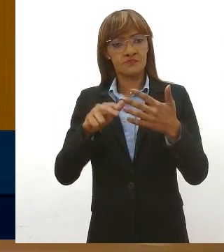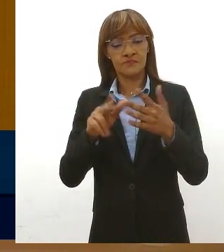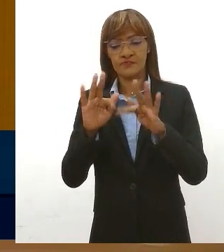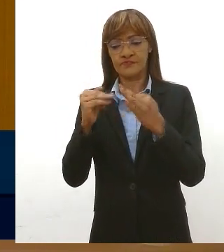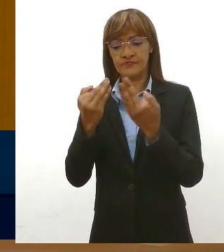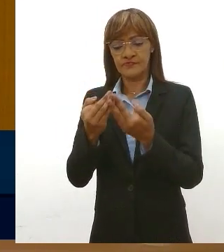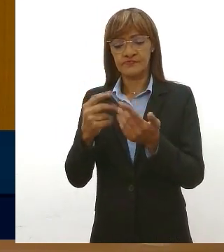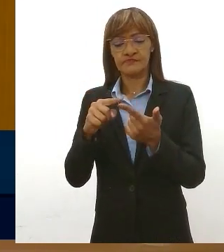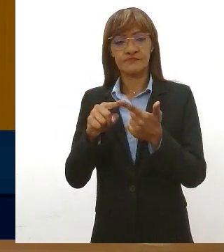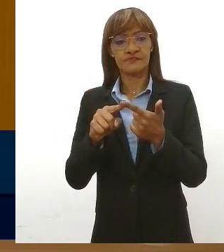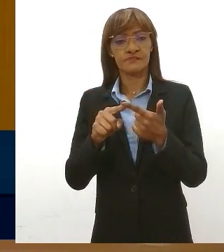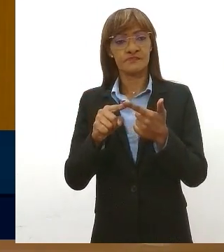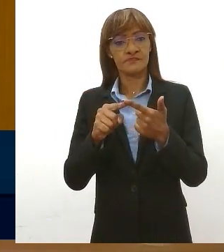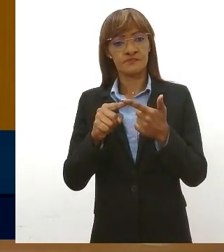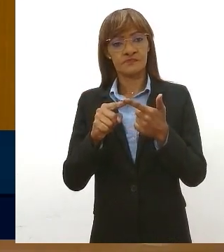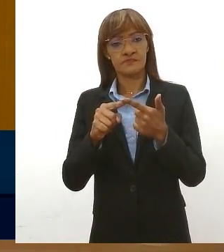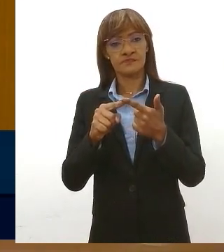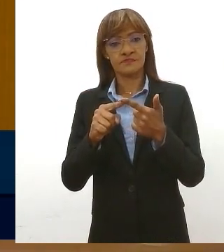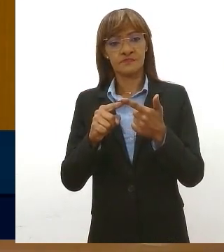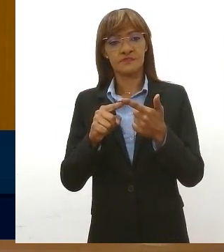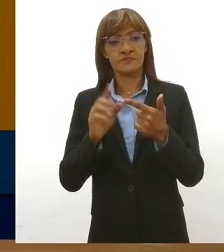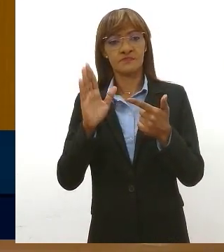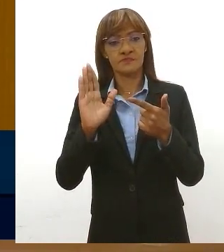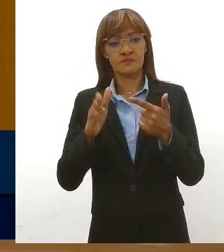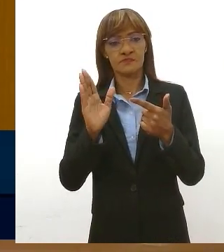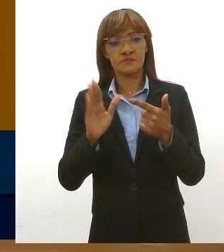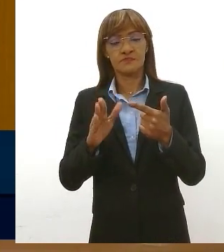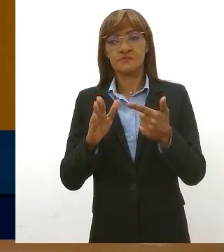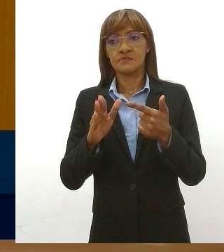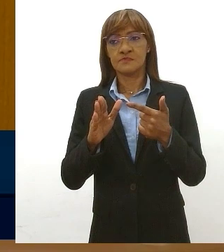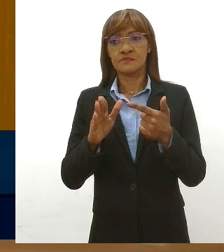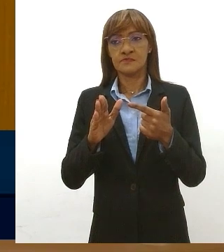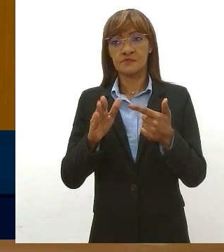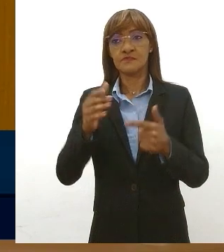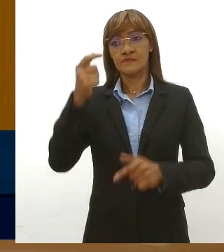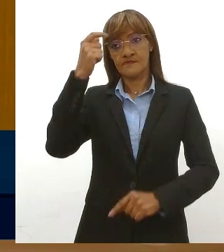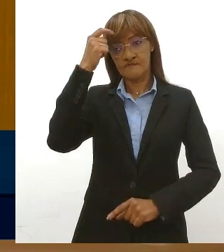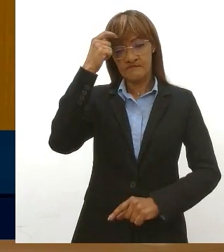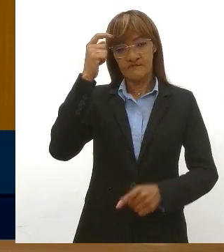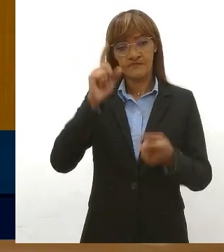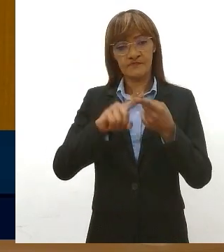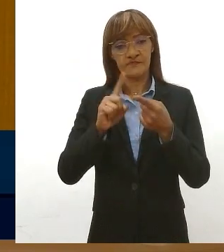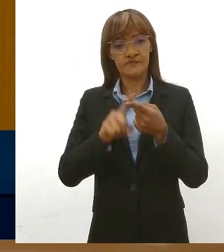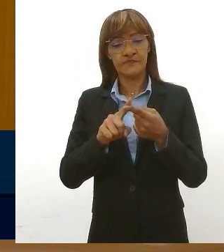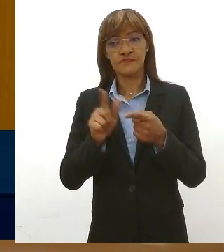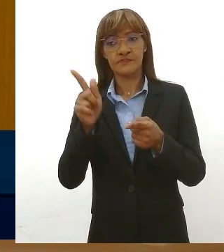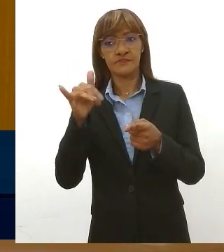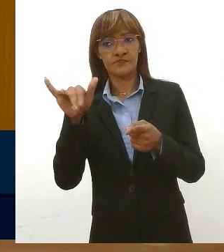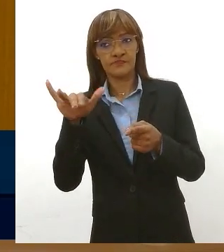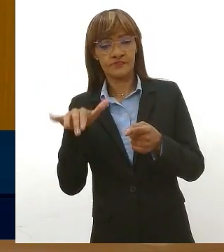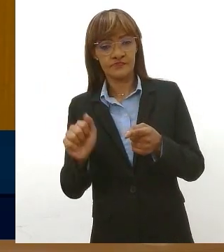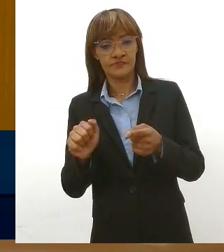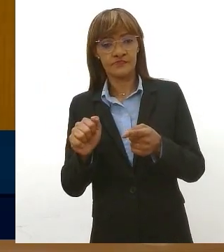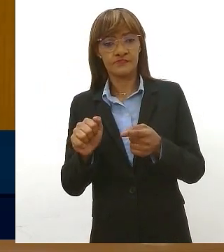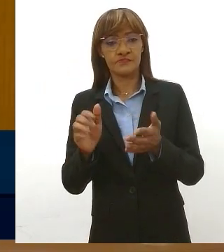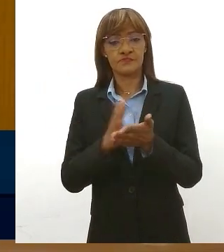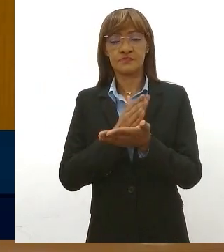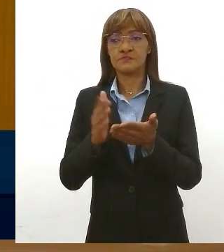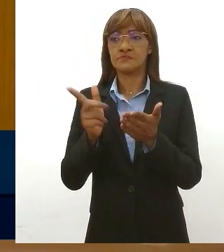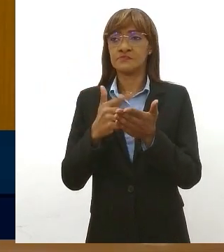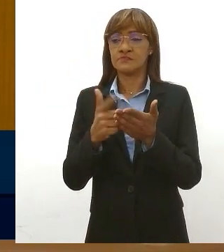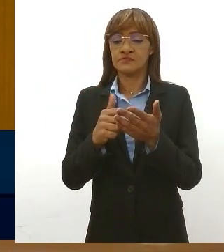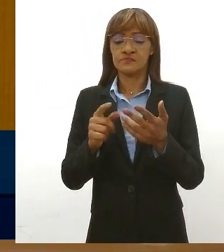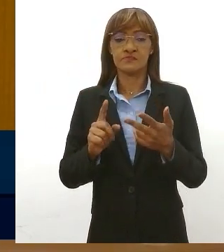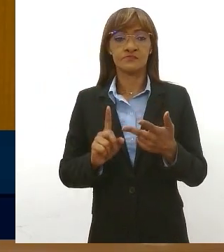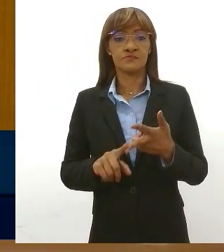deputada Carminha, da questão física e mental também, já foram abordados em alguns exemplares em alguns anos. Então, assim, eu fico muito